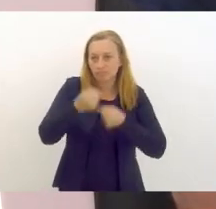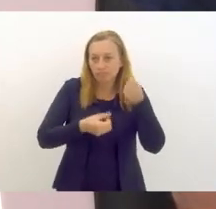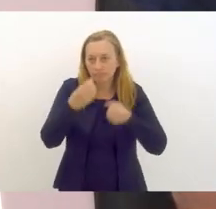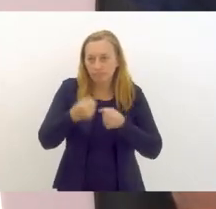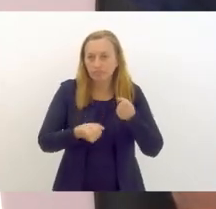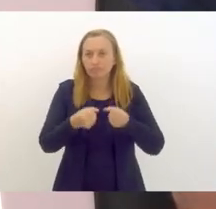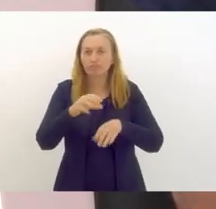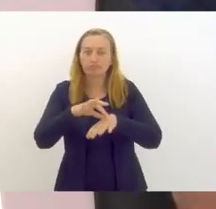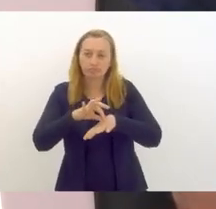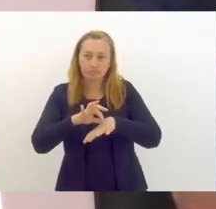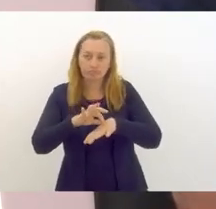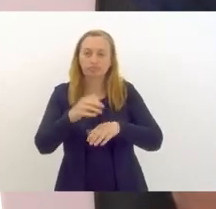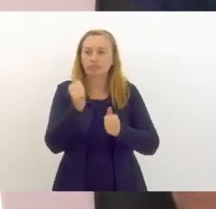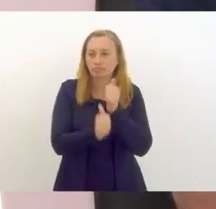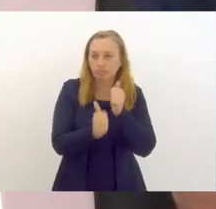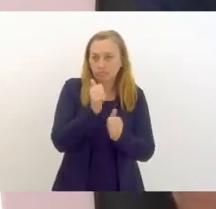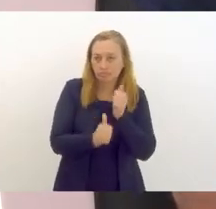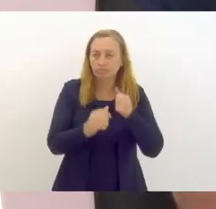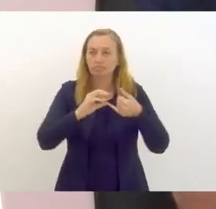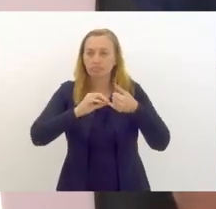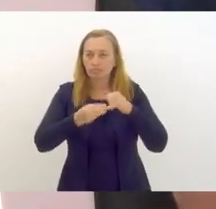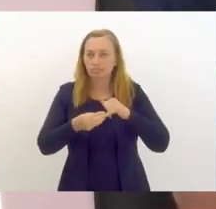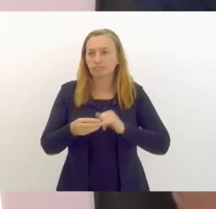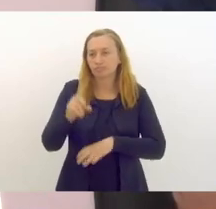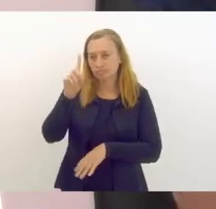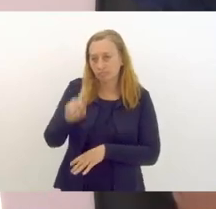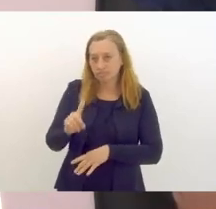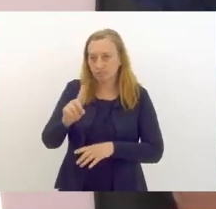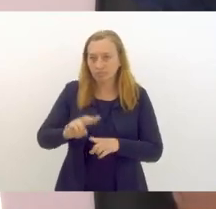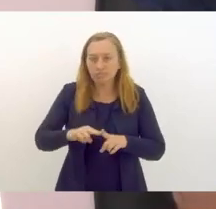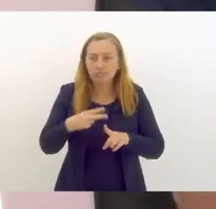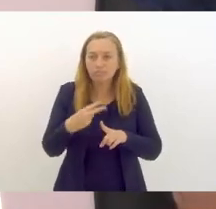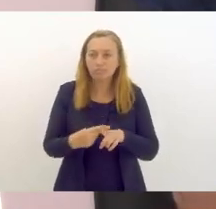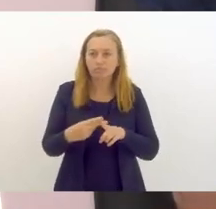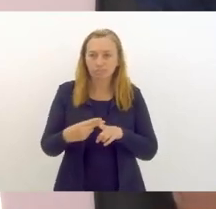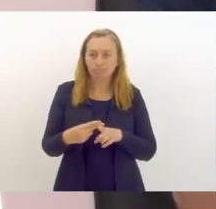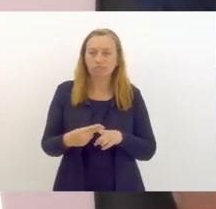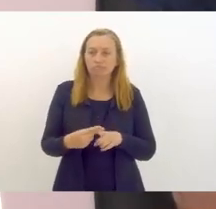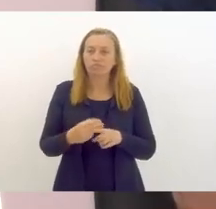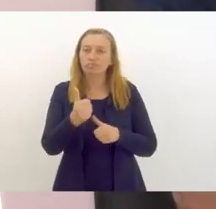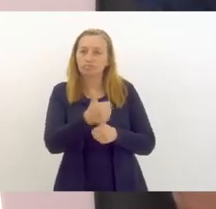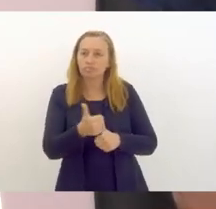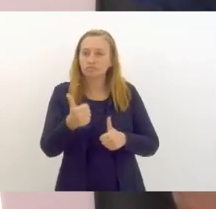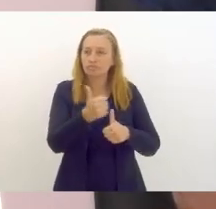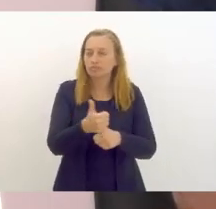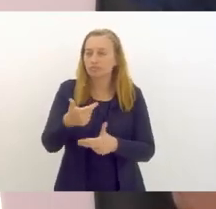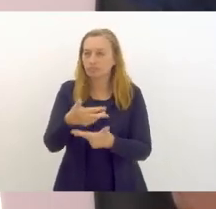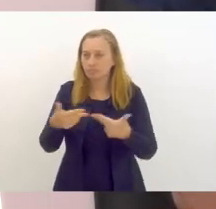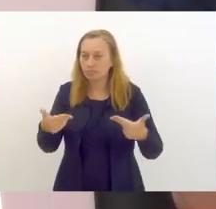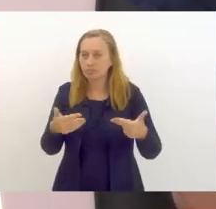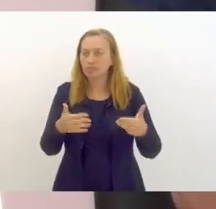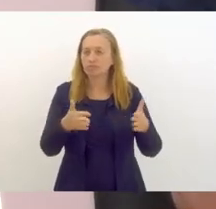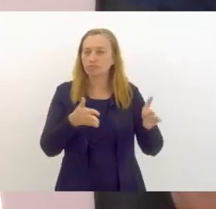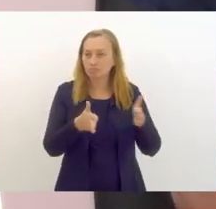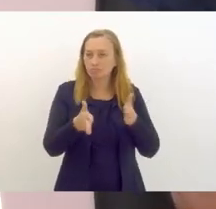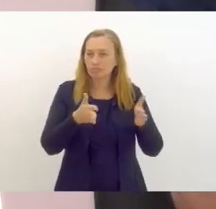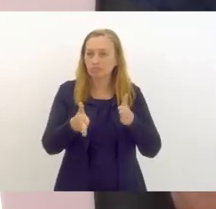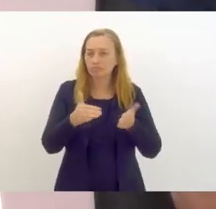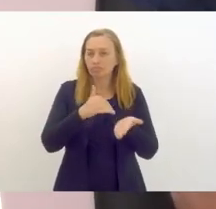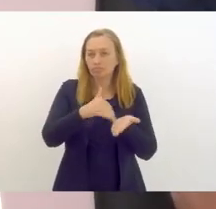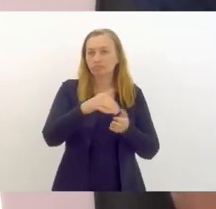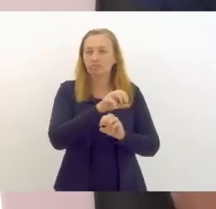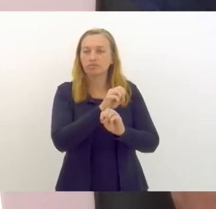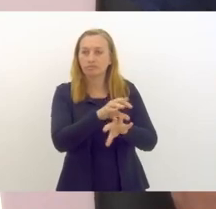feijão, do arroz, enfim. E aí a gente, enquanto diretor, se vira fazendo diversas substituições, óbvio, dentro do permitido pela Secretaria de